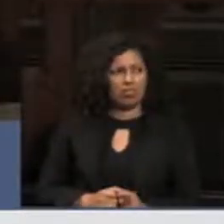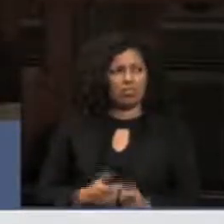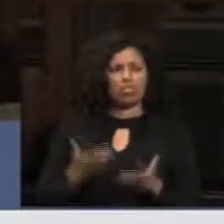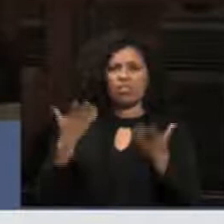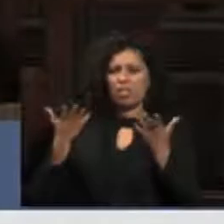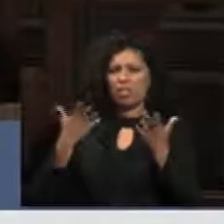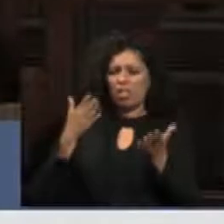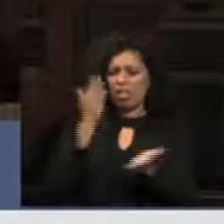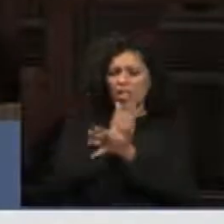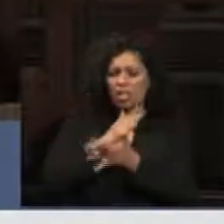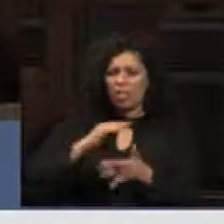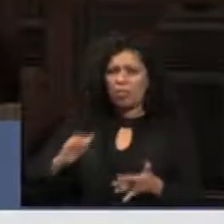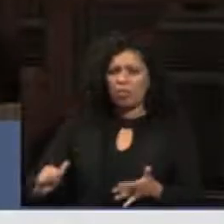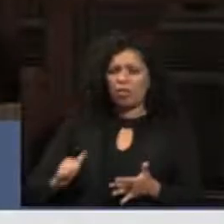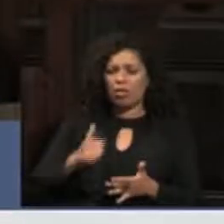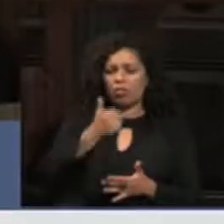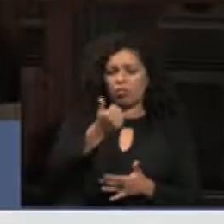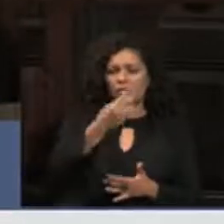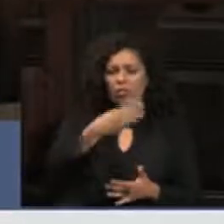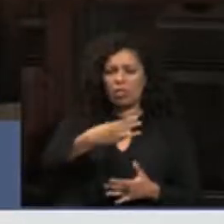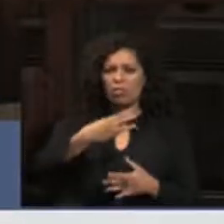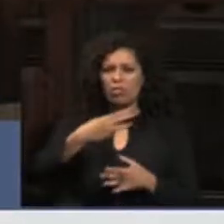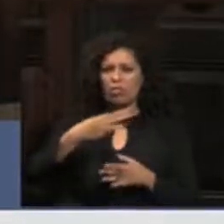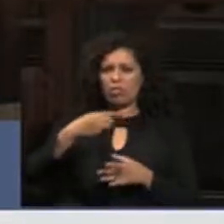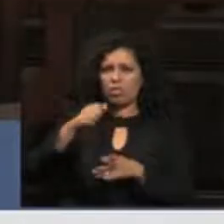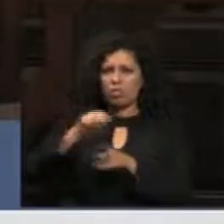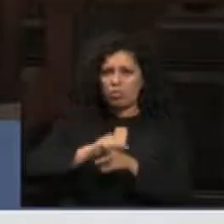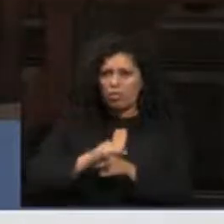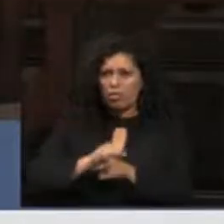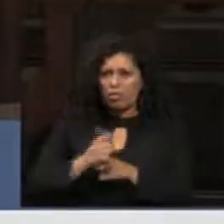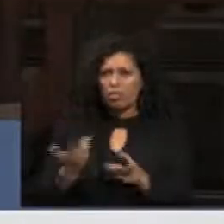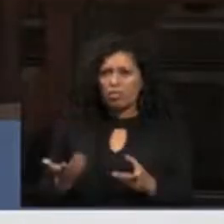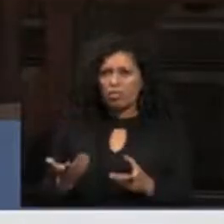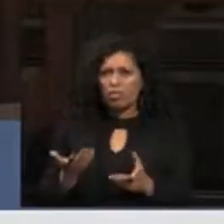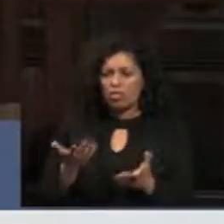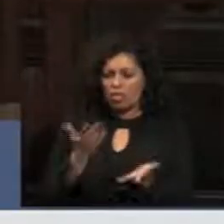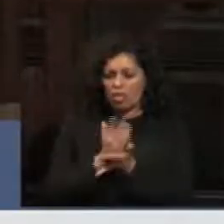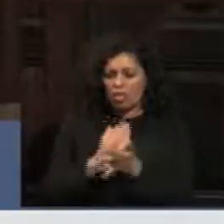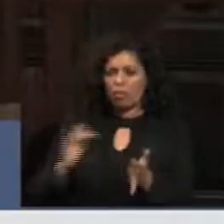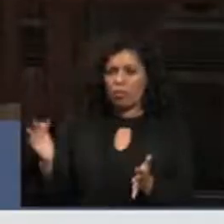o 13º? Ele vai acabar com as férias remuneradas?